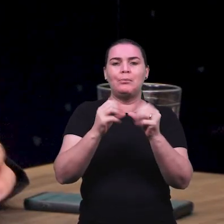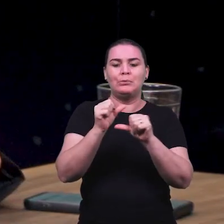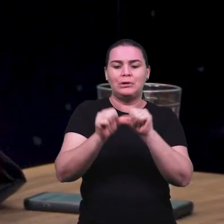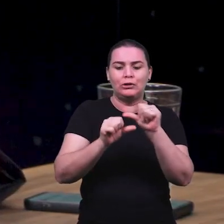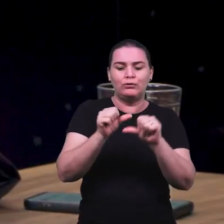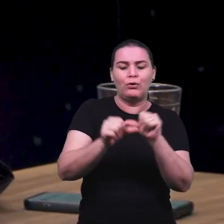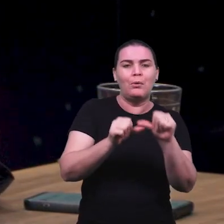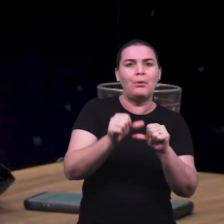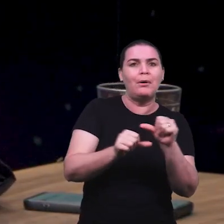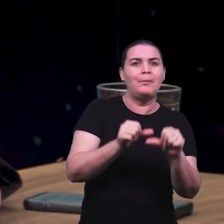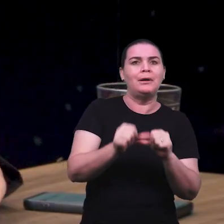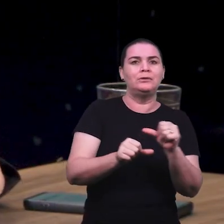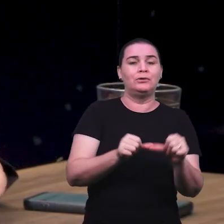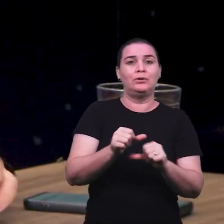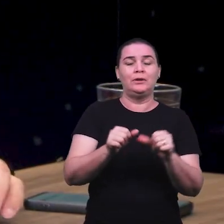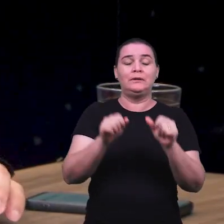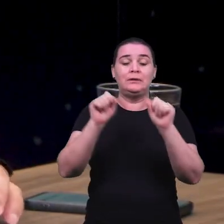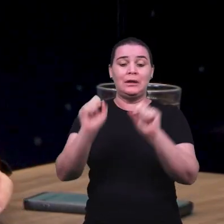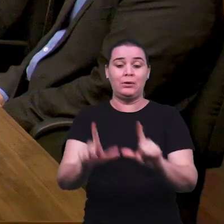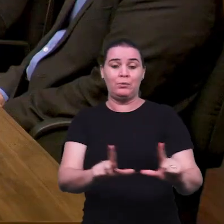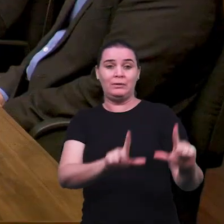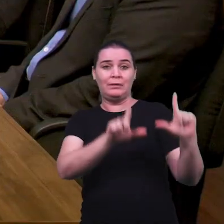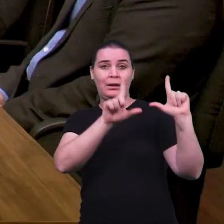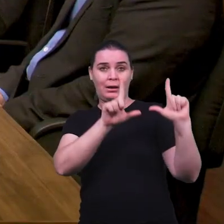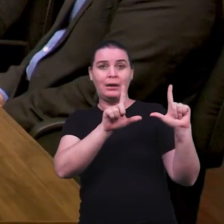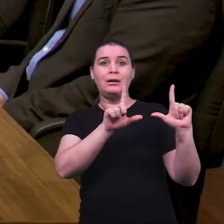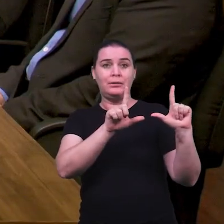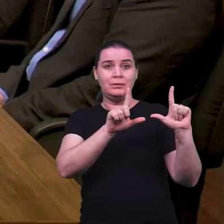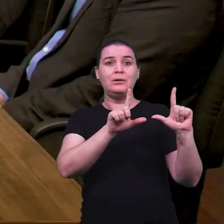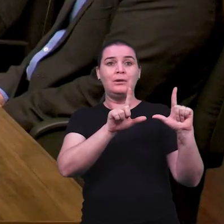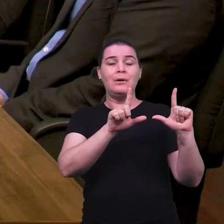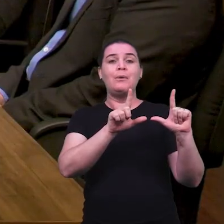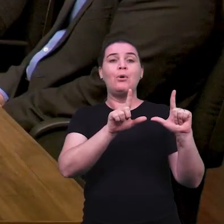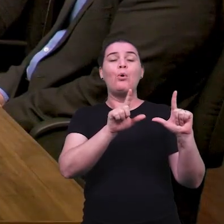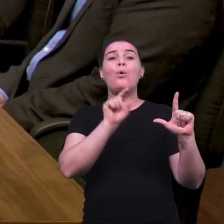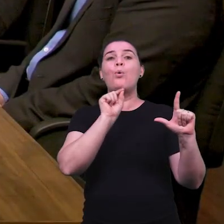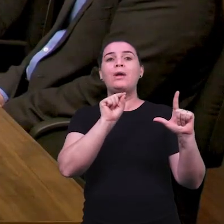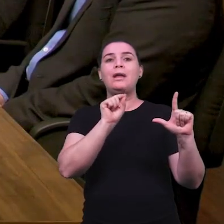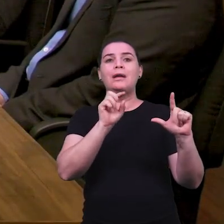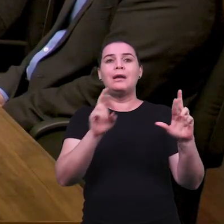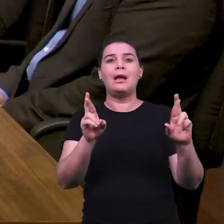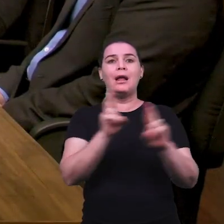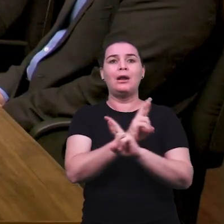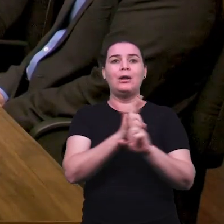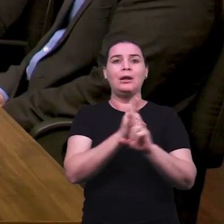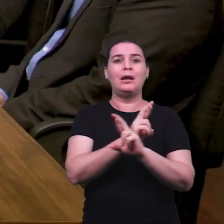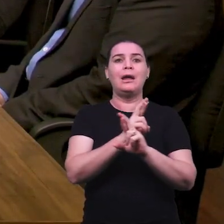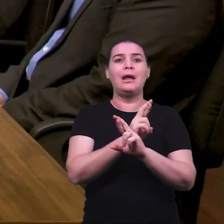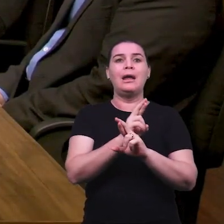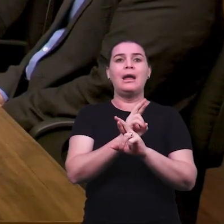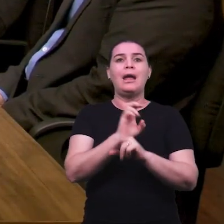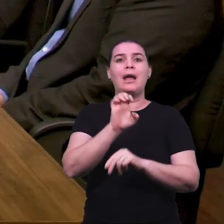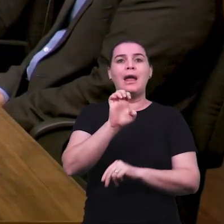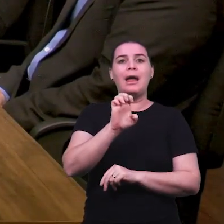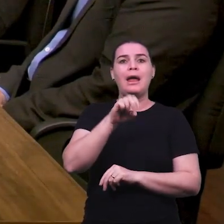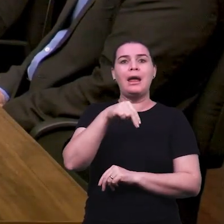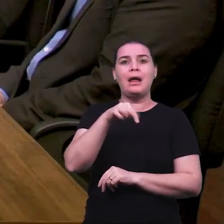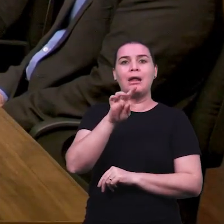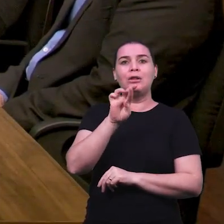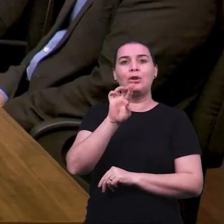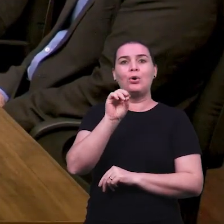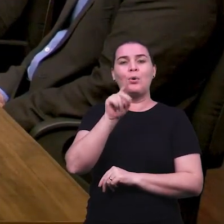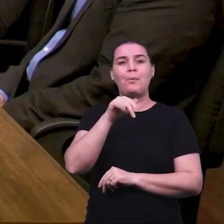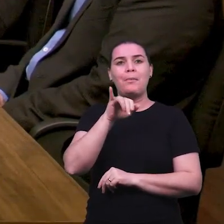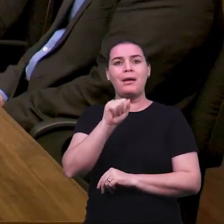Nós temos até aqui um slide para mostrar para os irmãos, para fazer aqui uma diferença entre a entropia baixa, que aqui está tudo ordenado, está